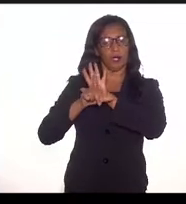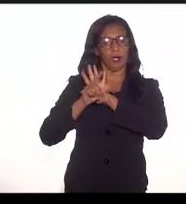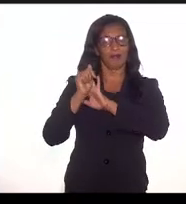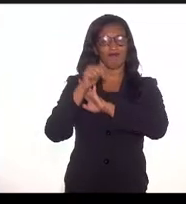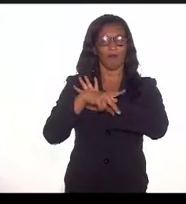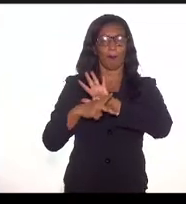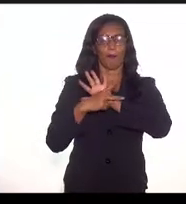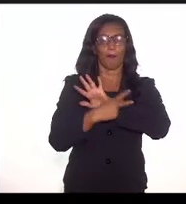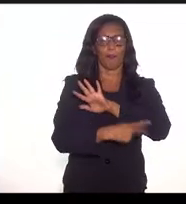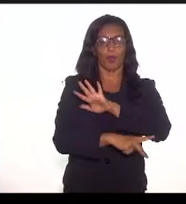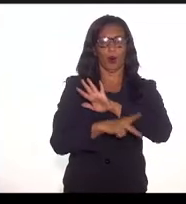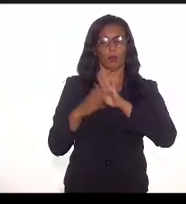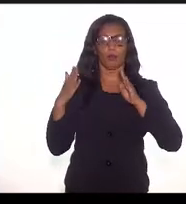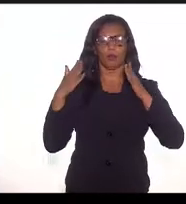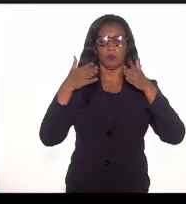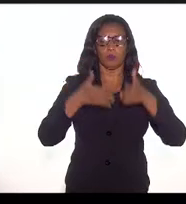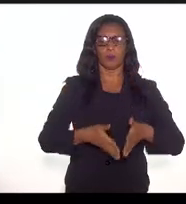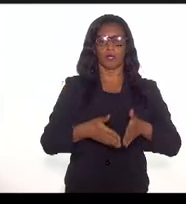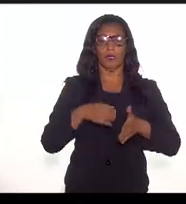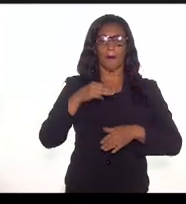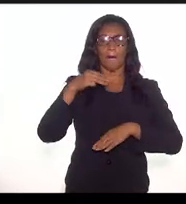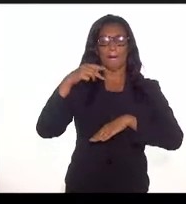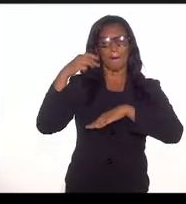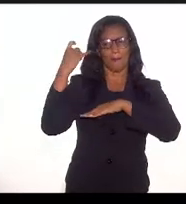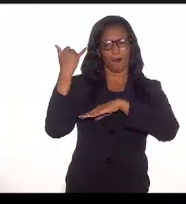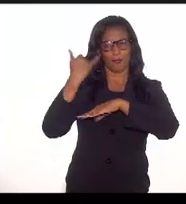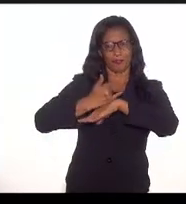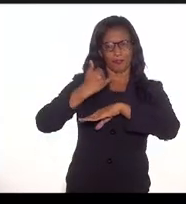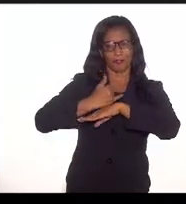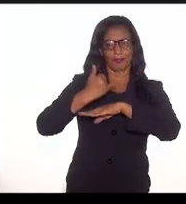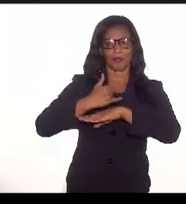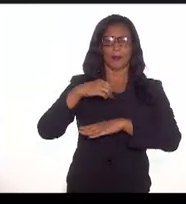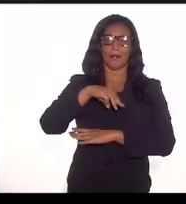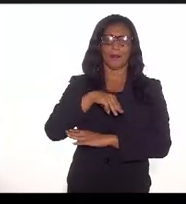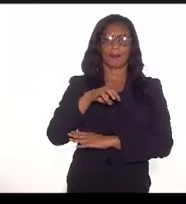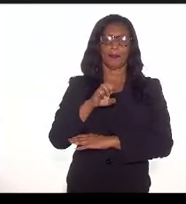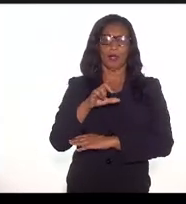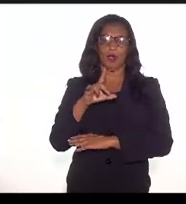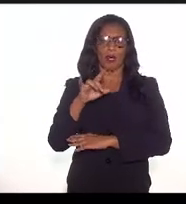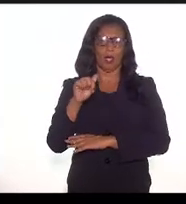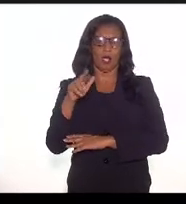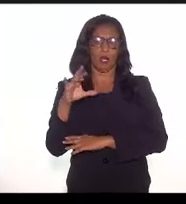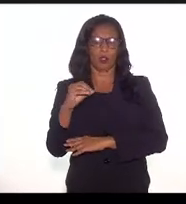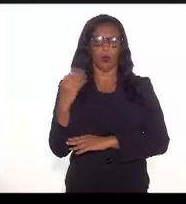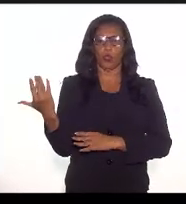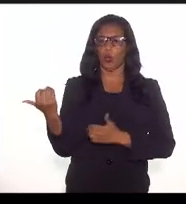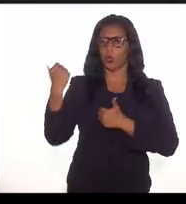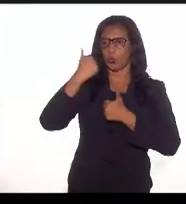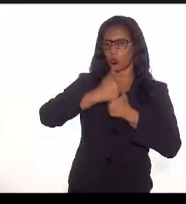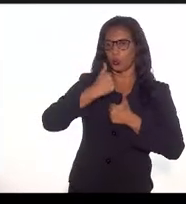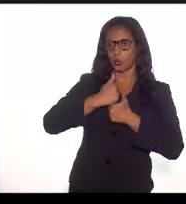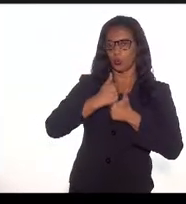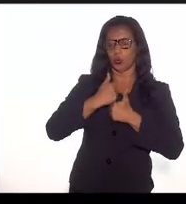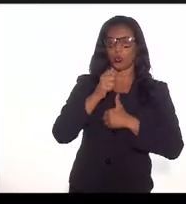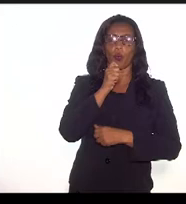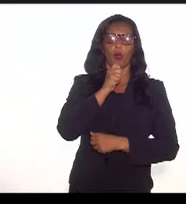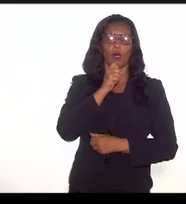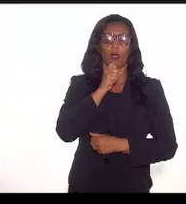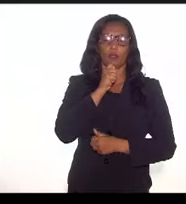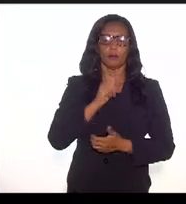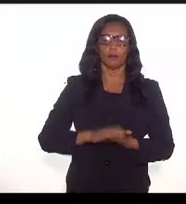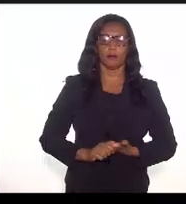uma lei específica do setor metal-mecânico e hoje não temos nenhum substitutivo